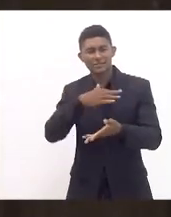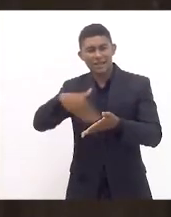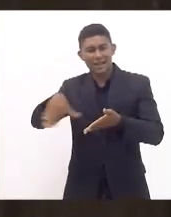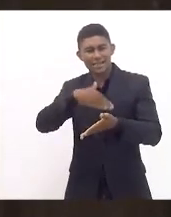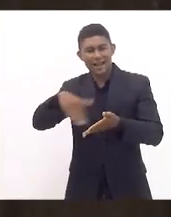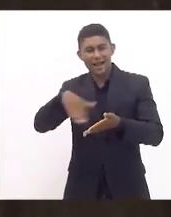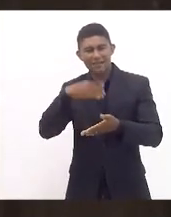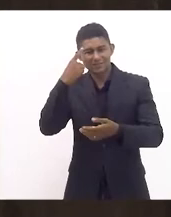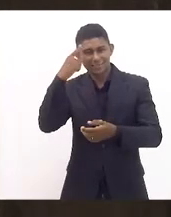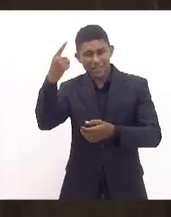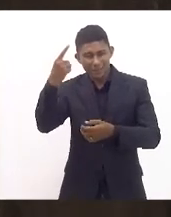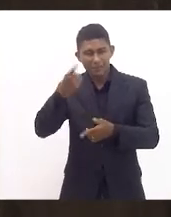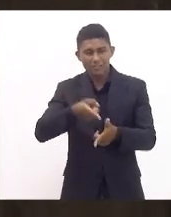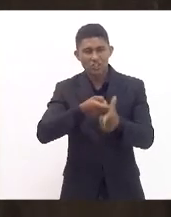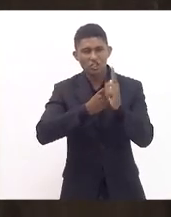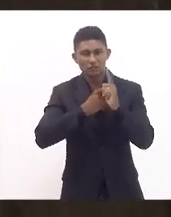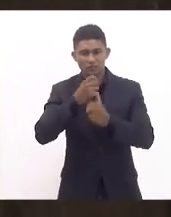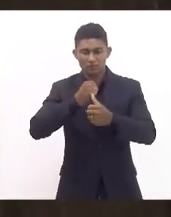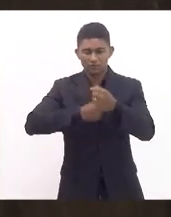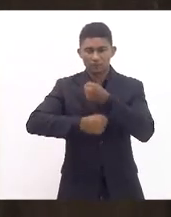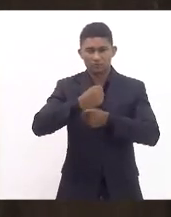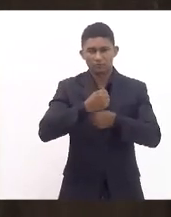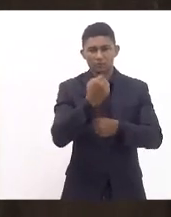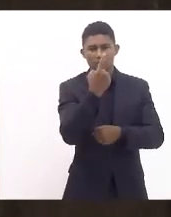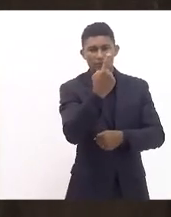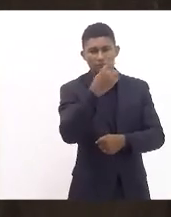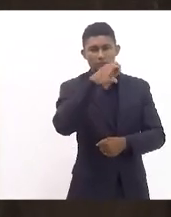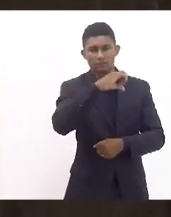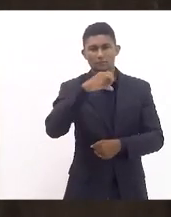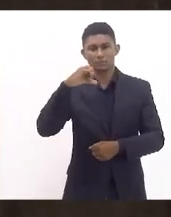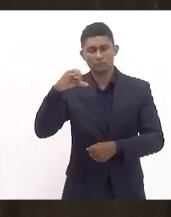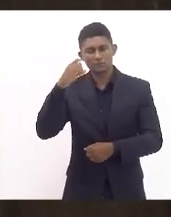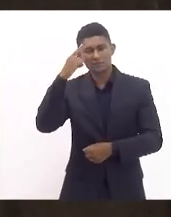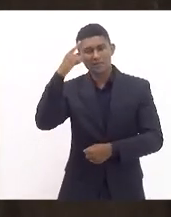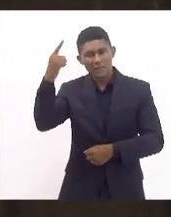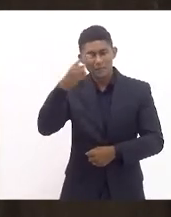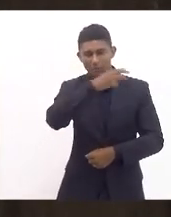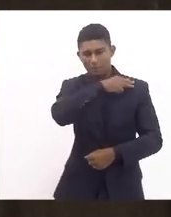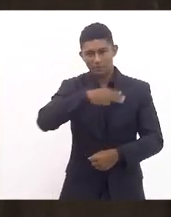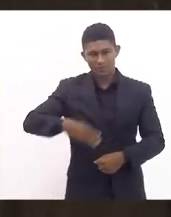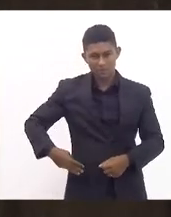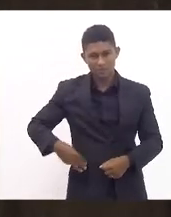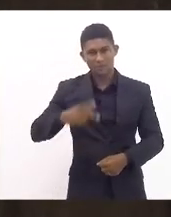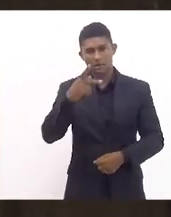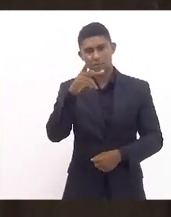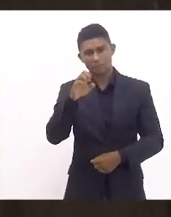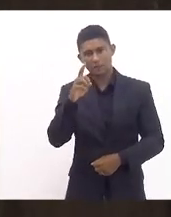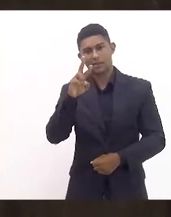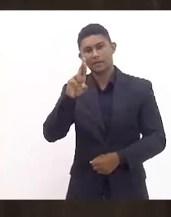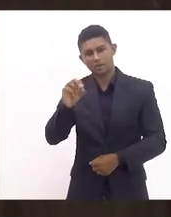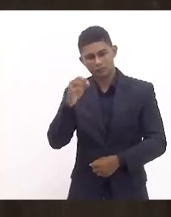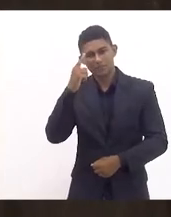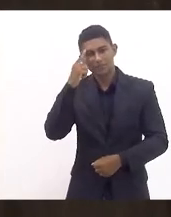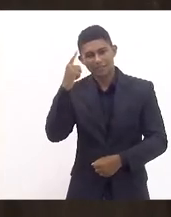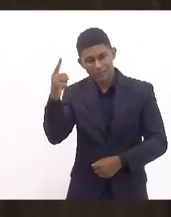dívida de 99, quando o ministro era o Pedro Malan, no governo Fernando Henrique.